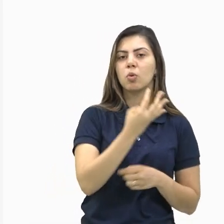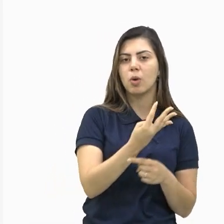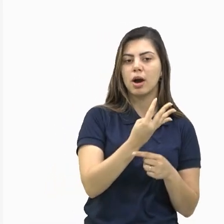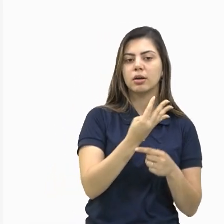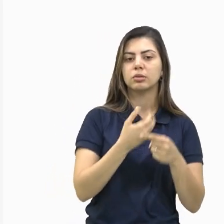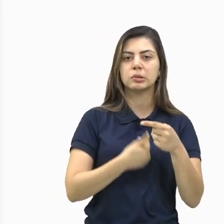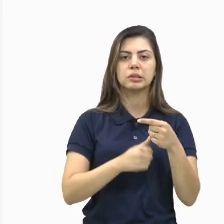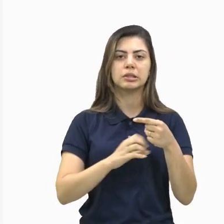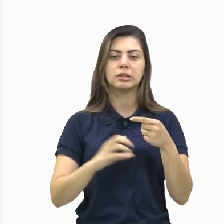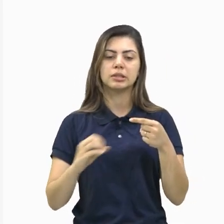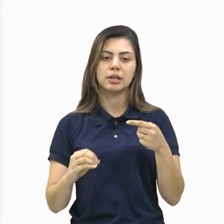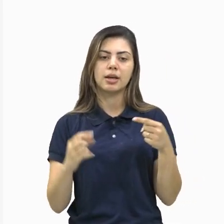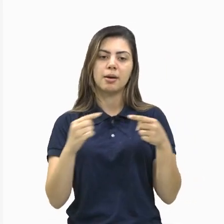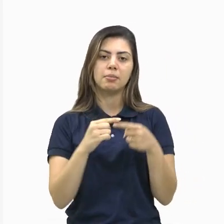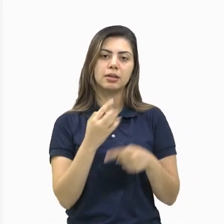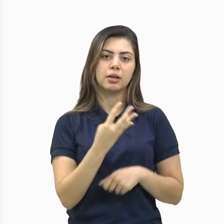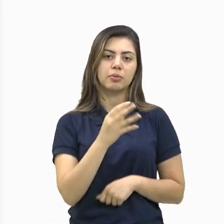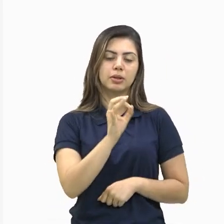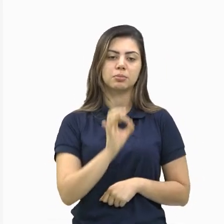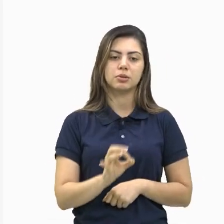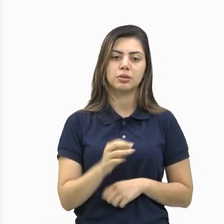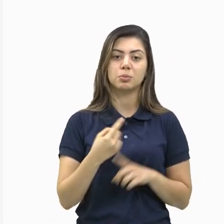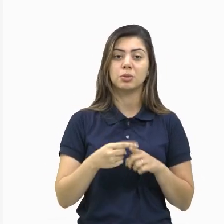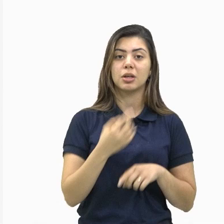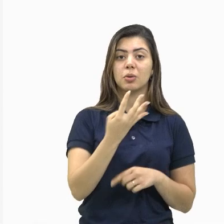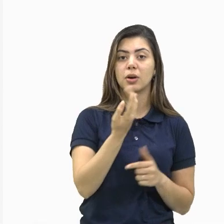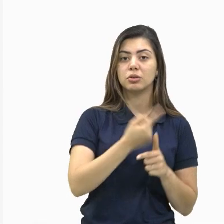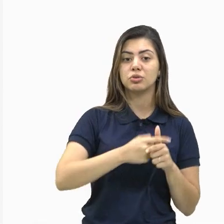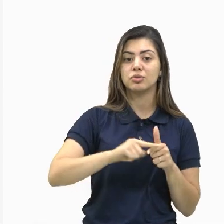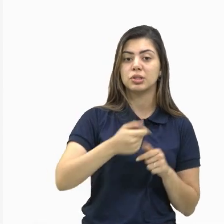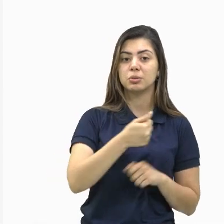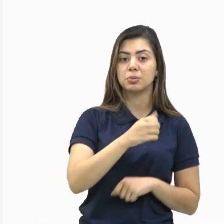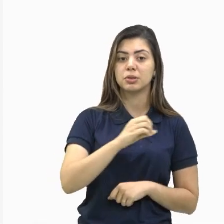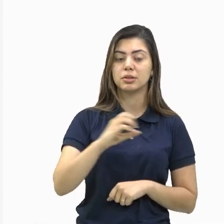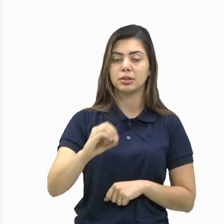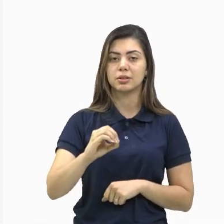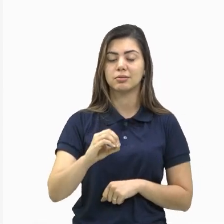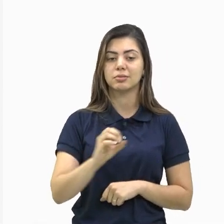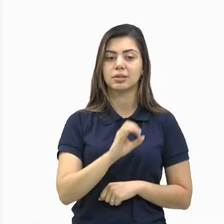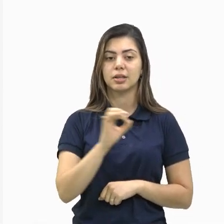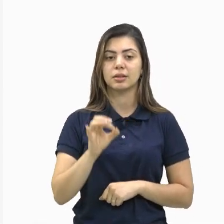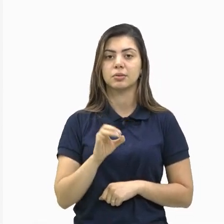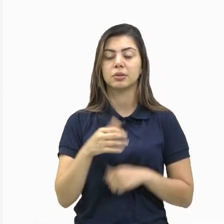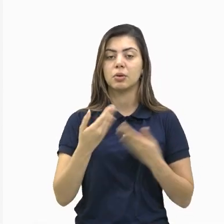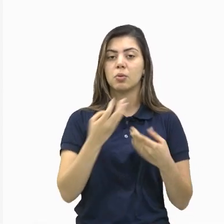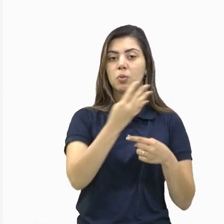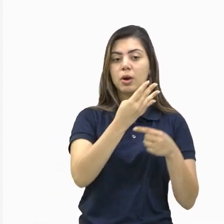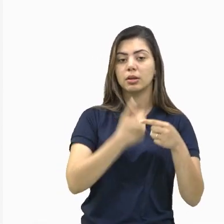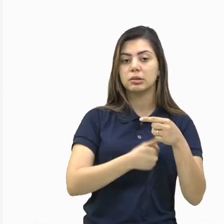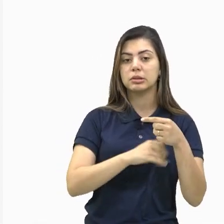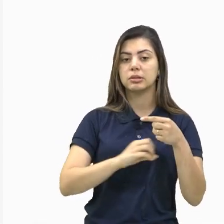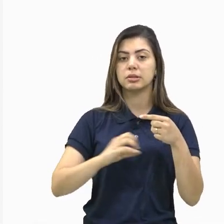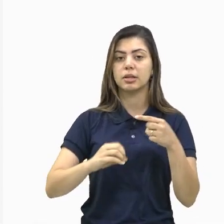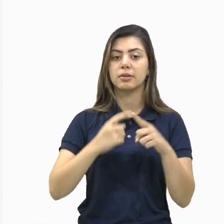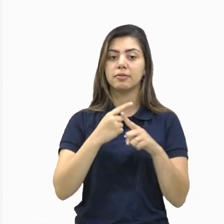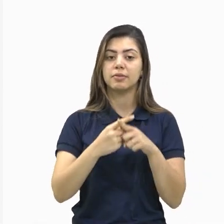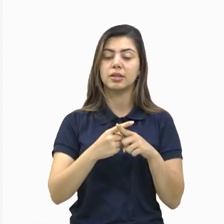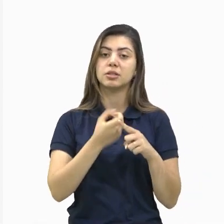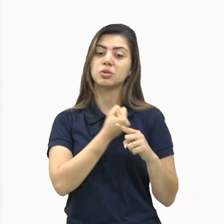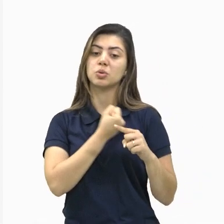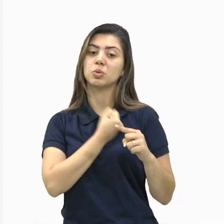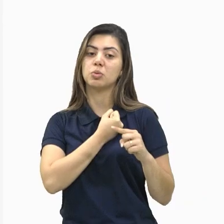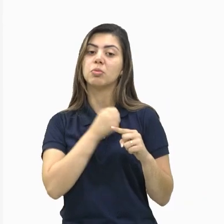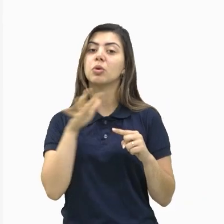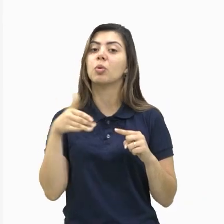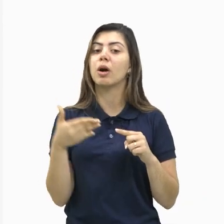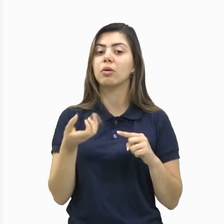tá bom? Por isso o professor colocou aqui 4 dividido por 100. Percentual de um número. 4 sobre 100 vezes o número, nós queremos saber. No nosso